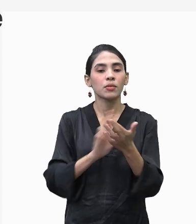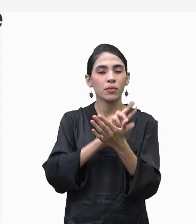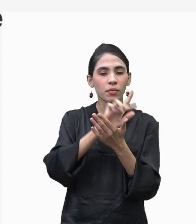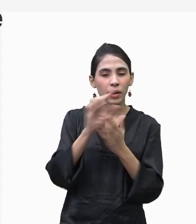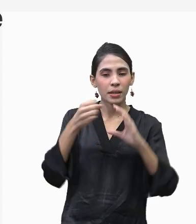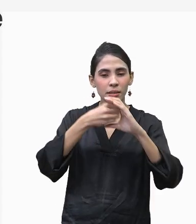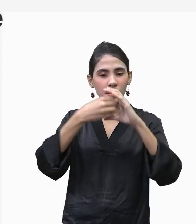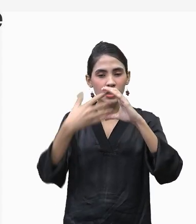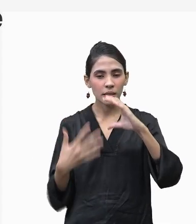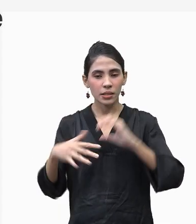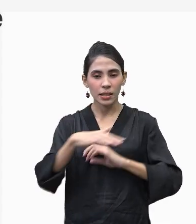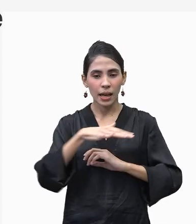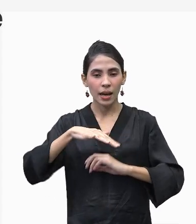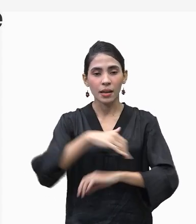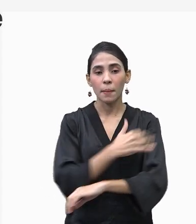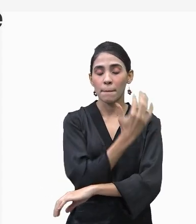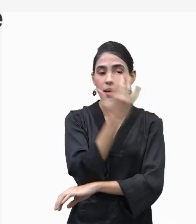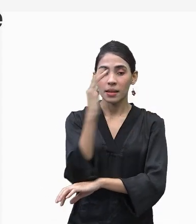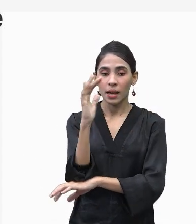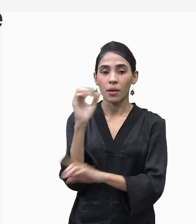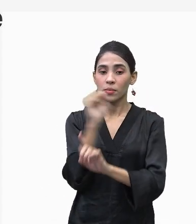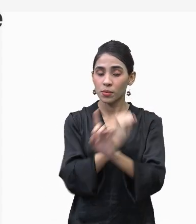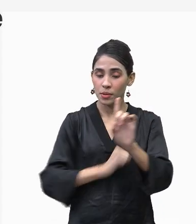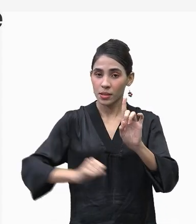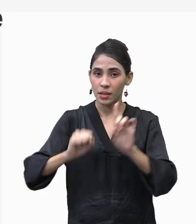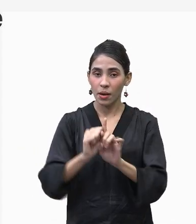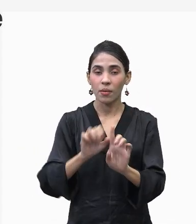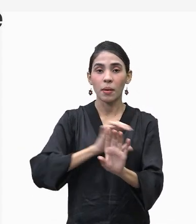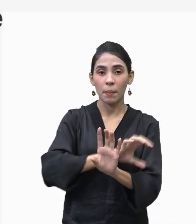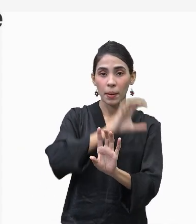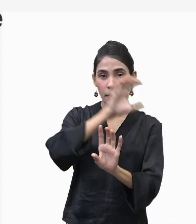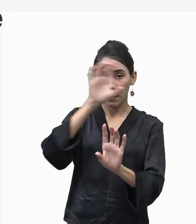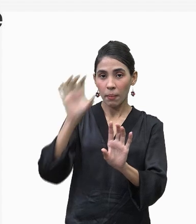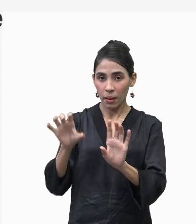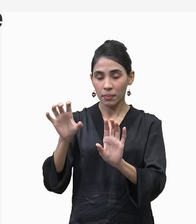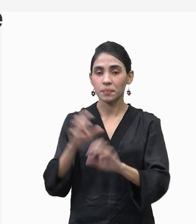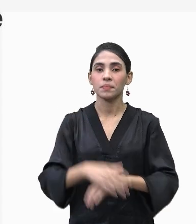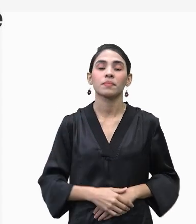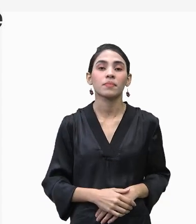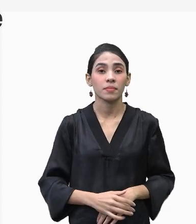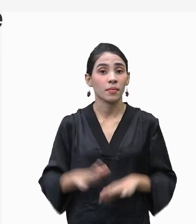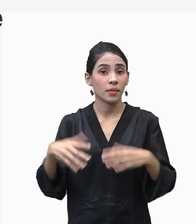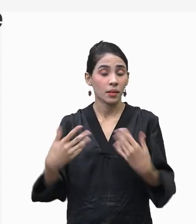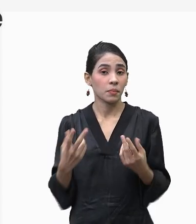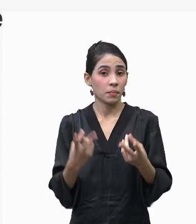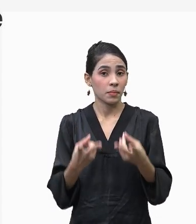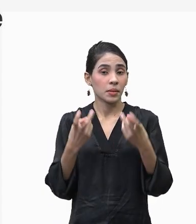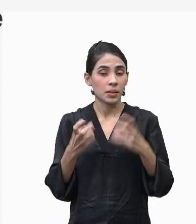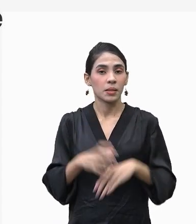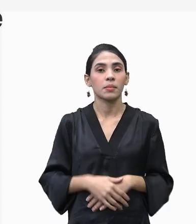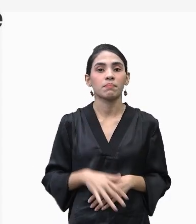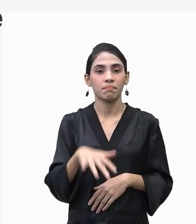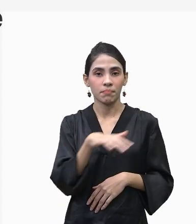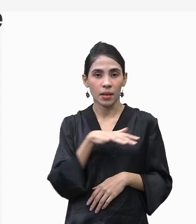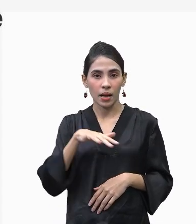peculiaridades ambientais e sociais de cada região. Então vejam que o